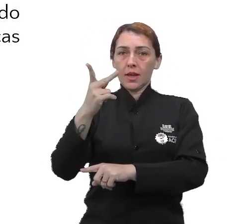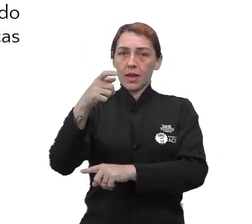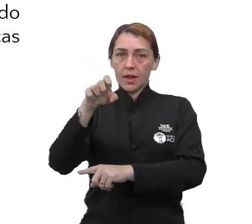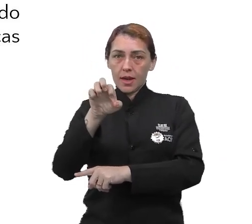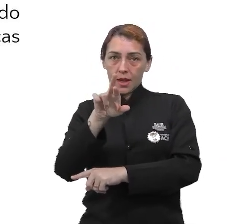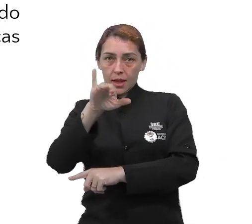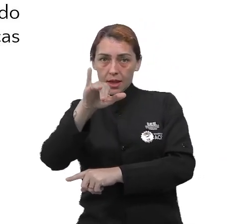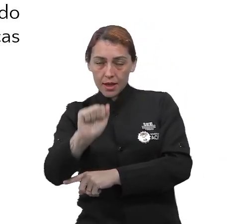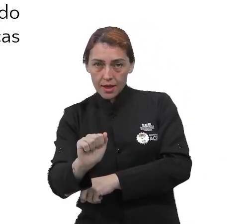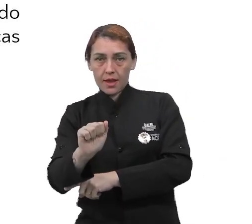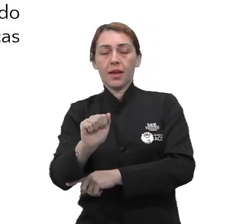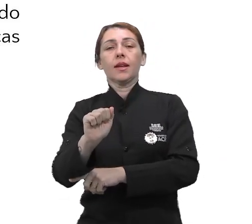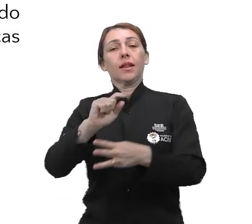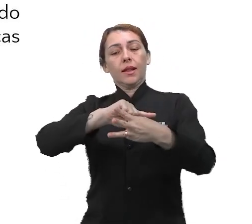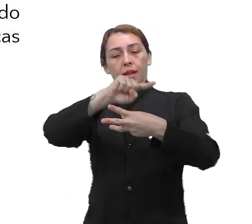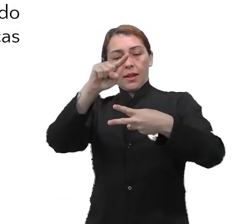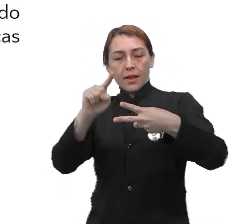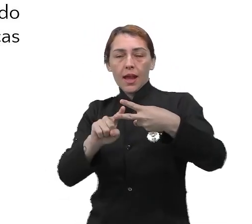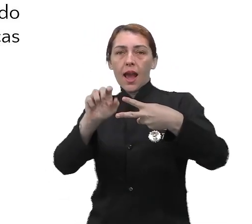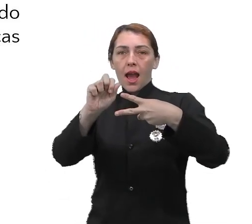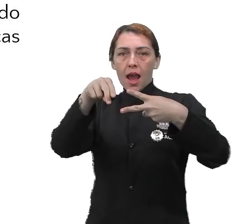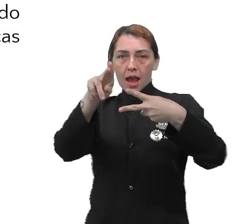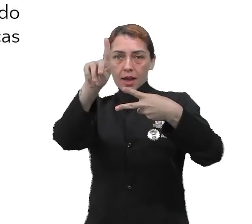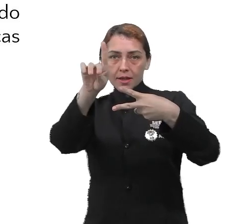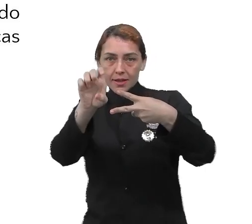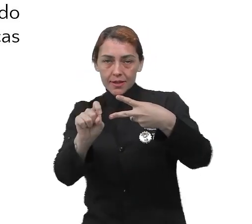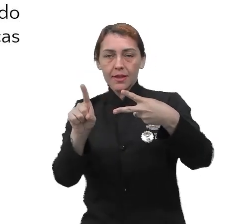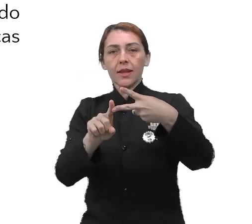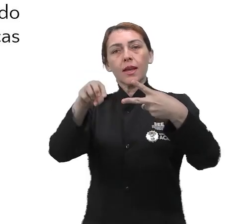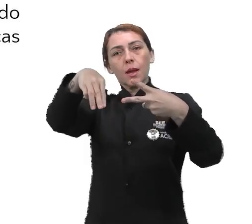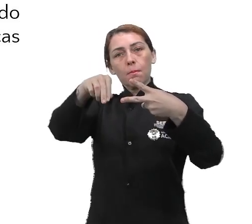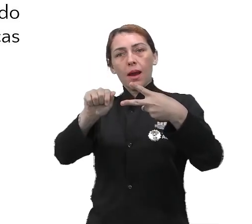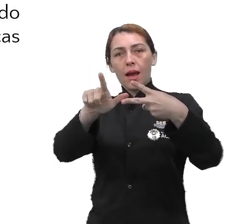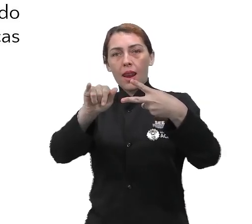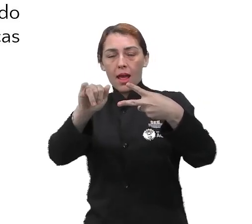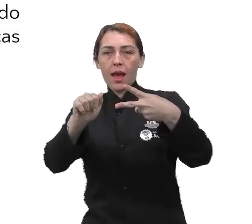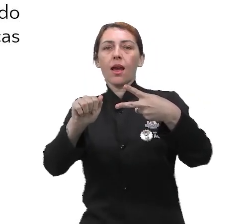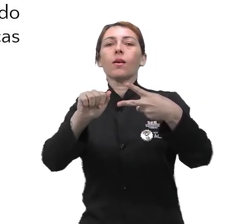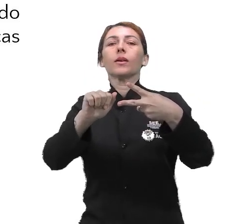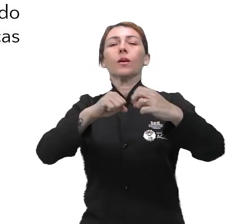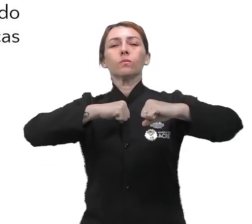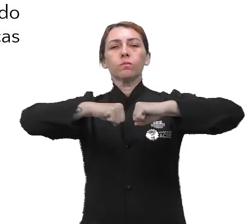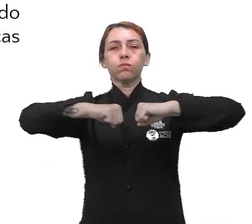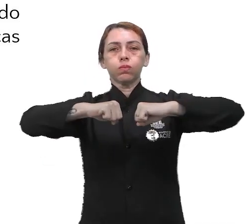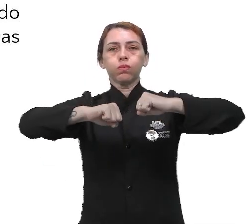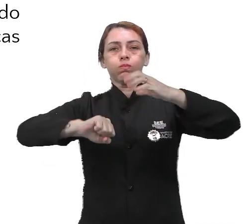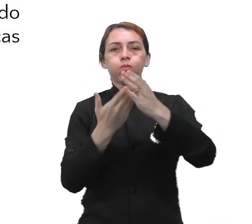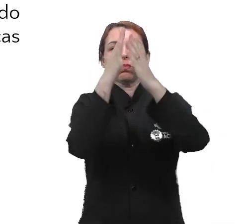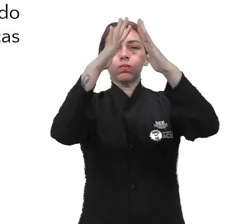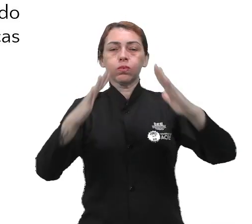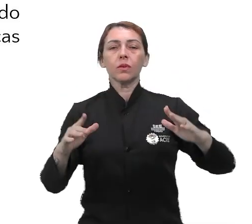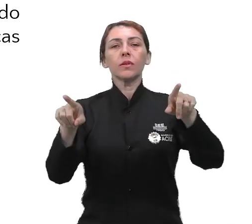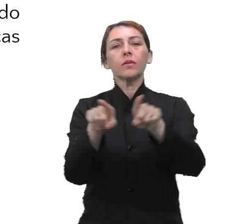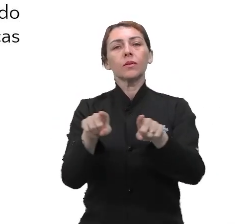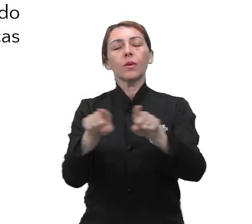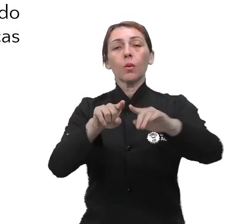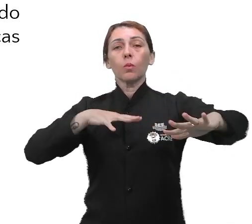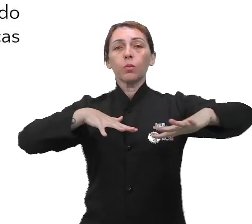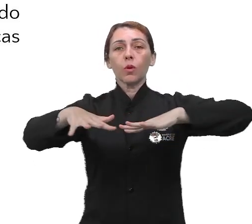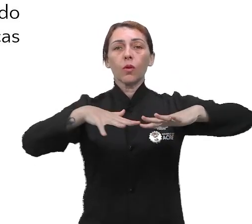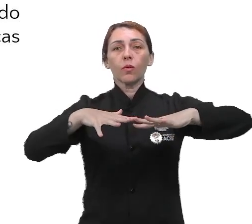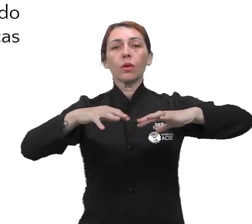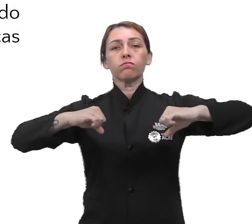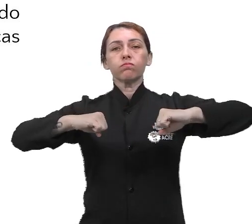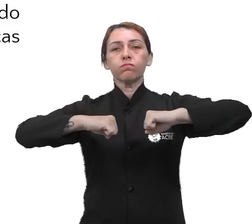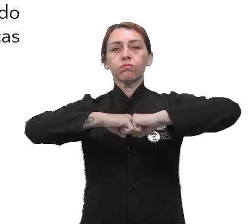dos Andes, do Himalaia. Esse tipo de relevo é formado por terremotos, erupções vulcânicas causadas pelo movimento das